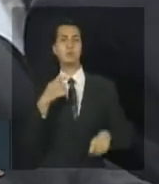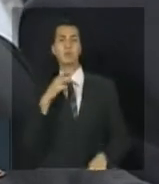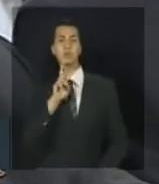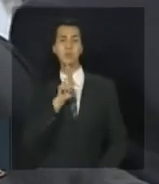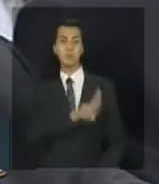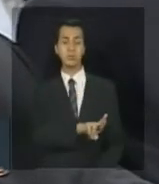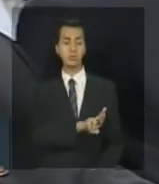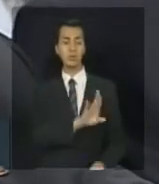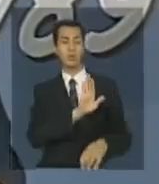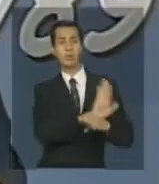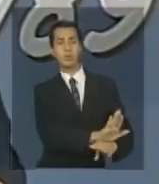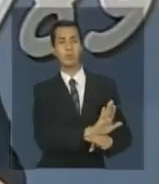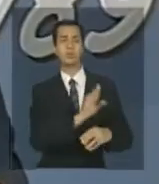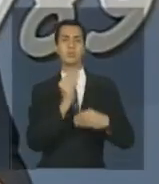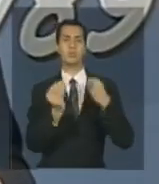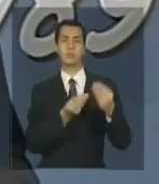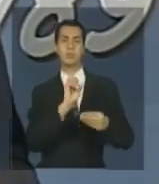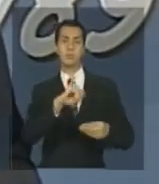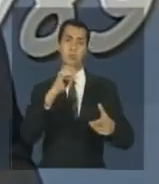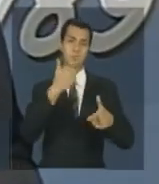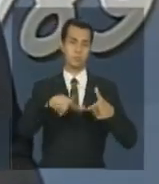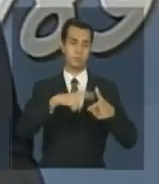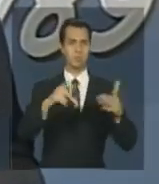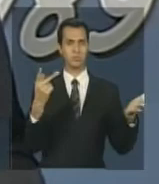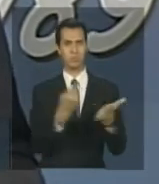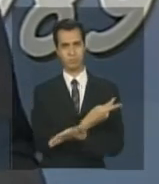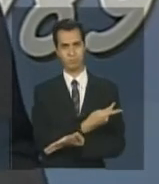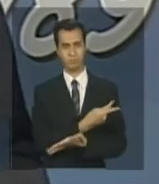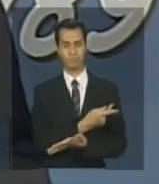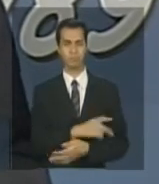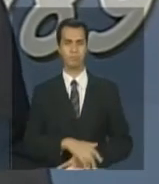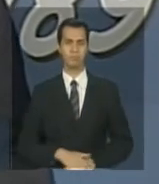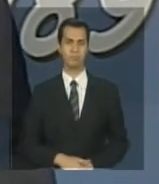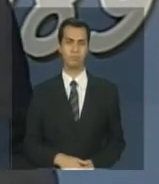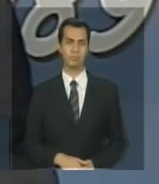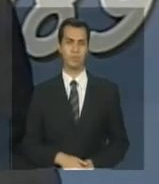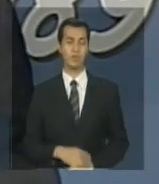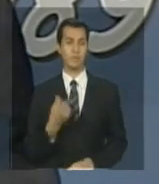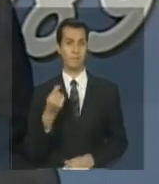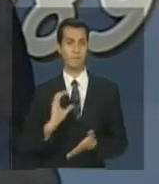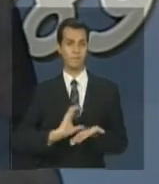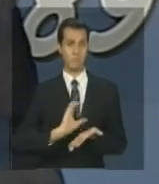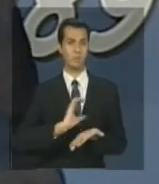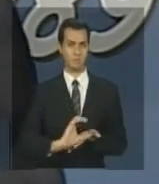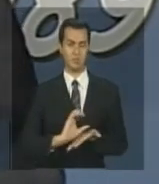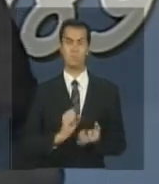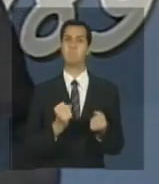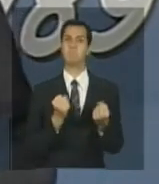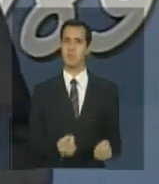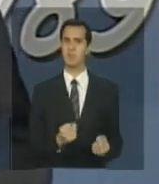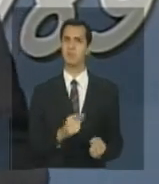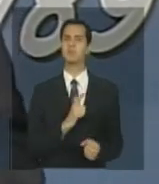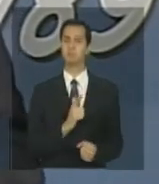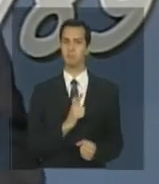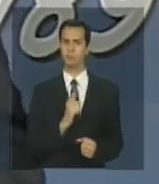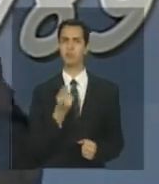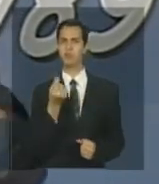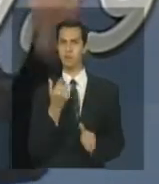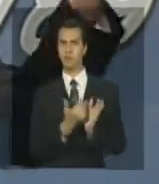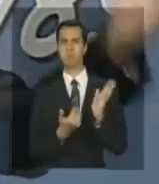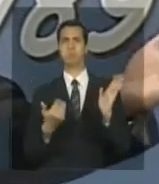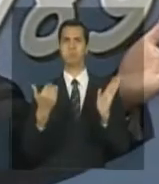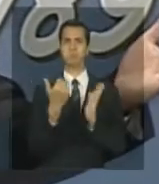a ocorrência de desastres naturais é um investimento pesado O Senado e aqui